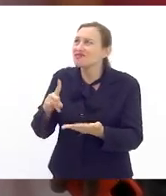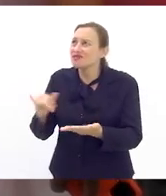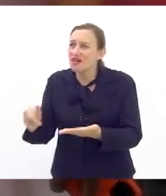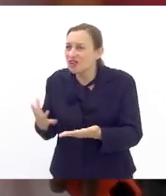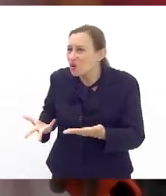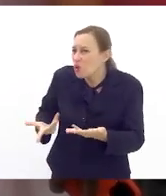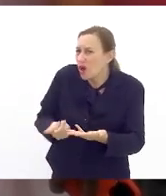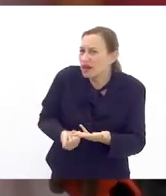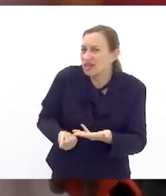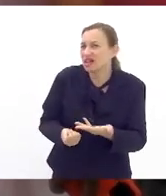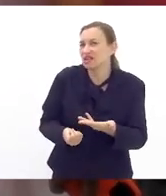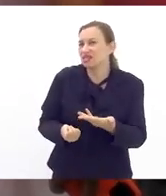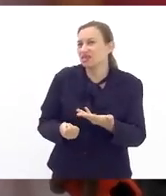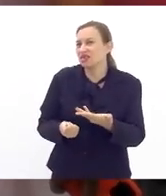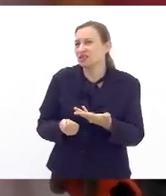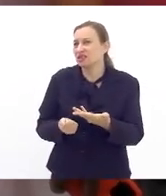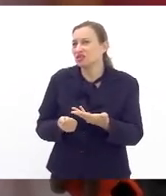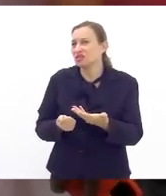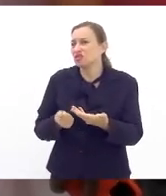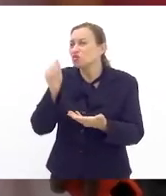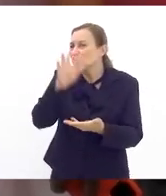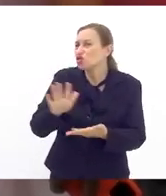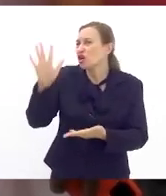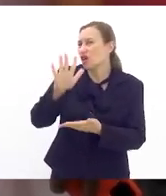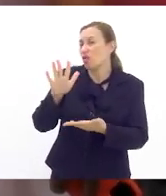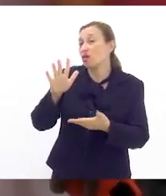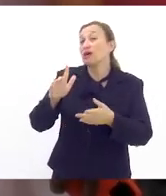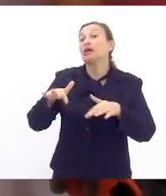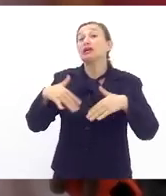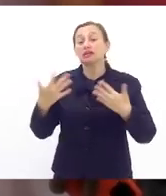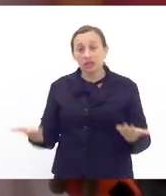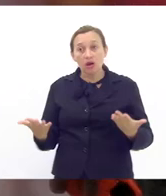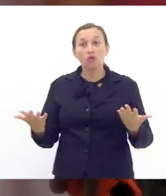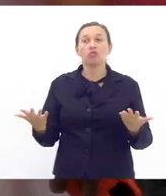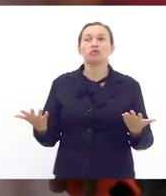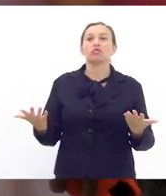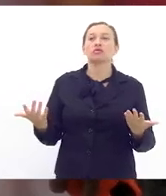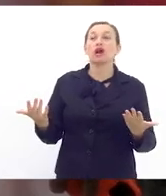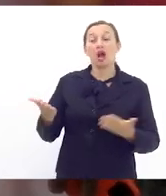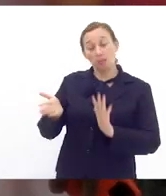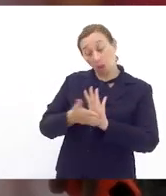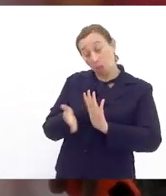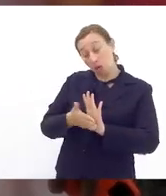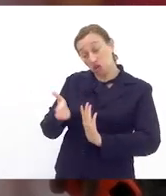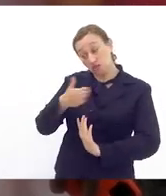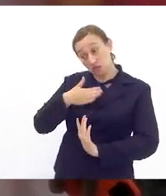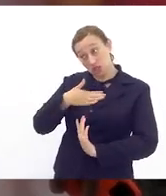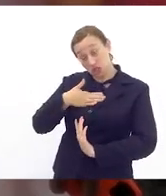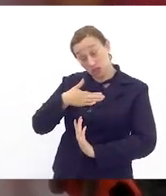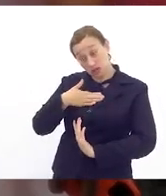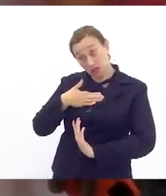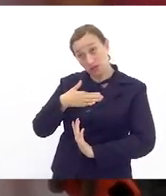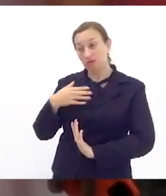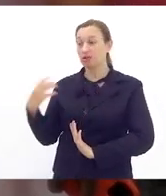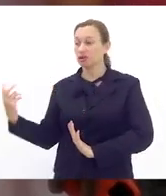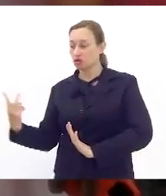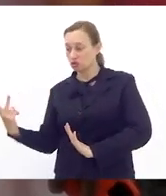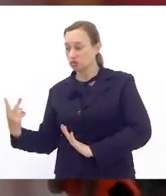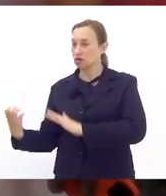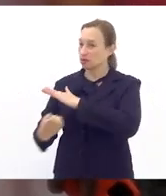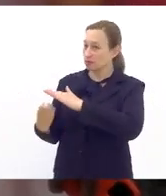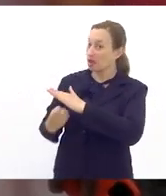efetividade no geral então para o geral a minha proposta a essas empresas